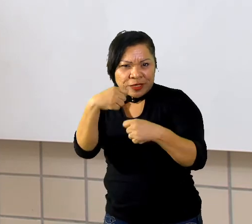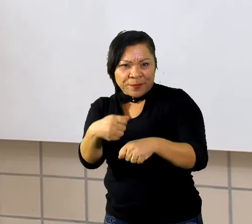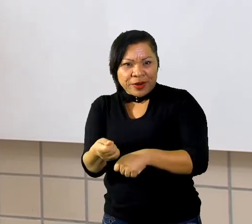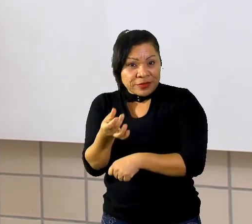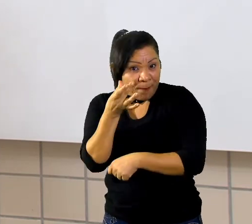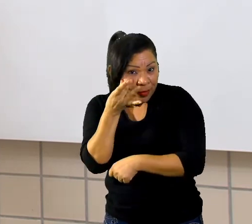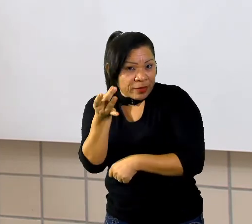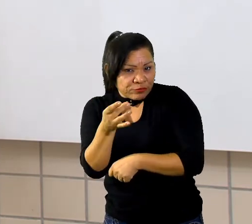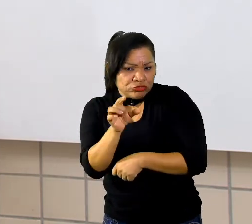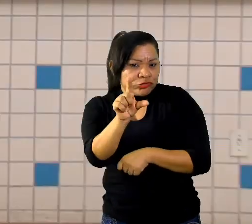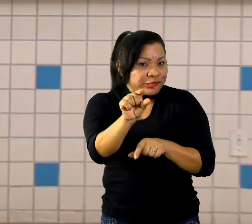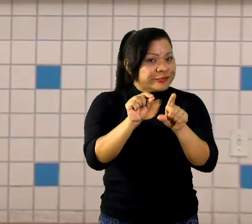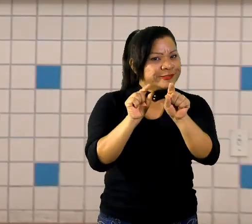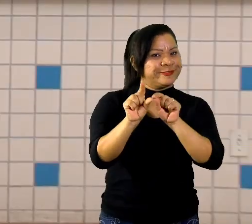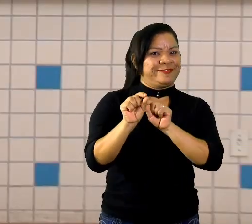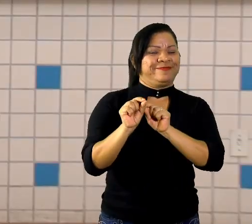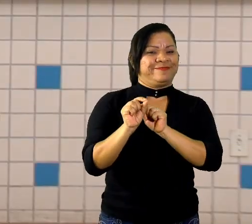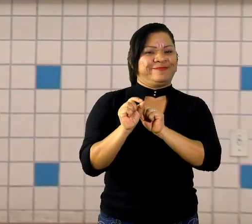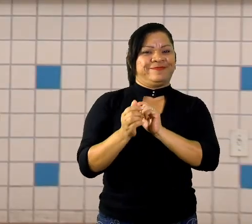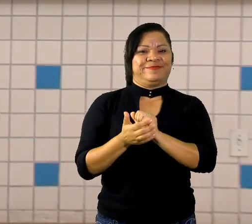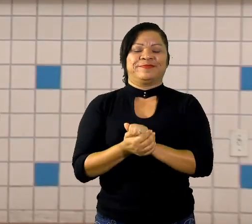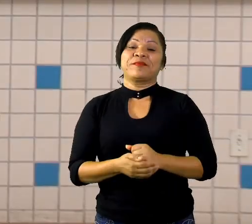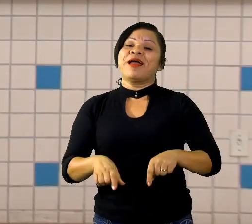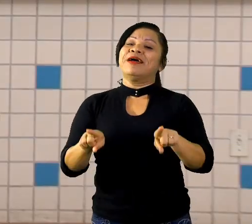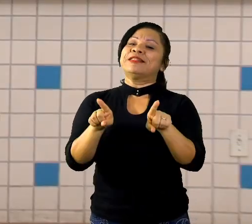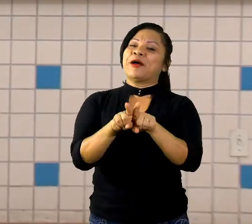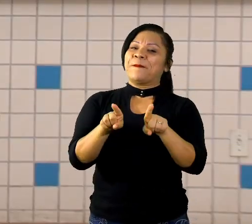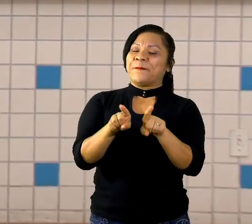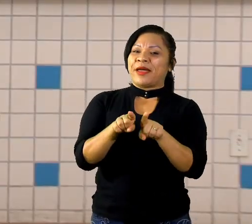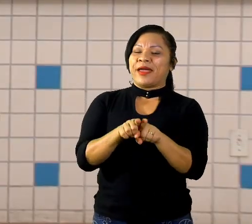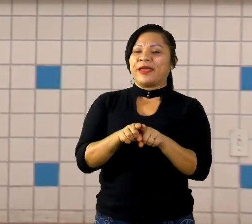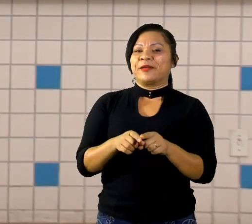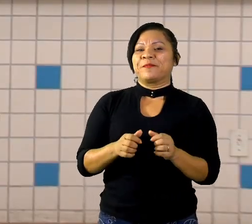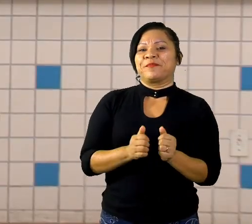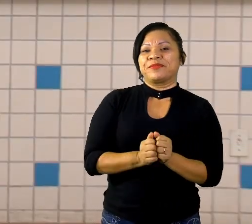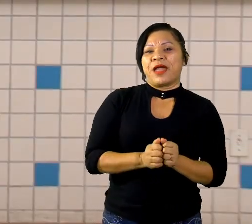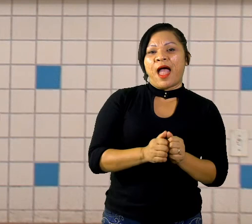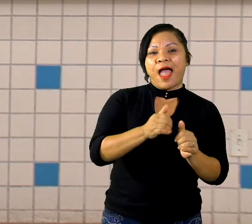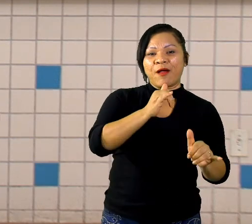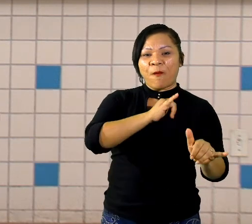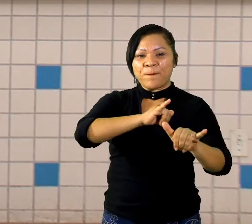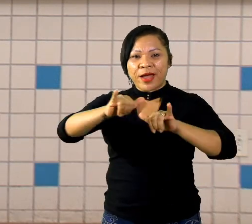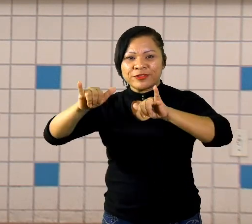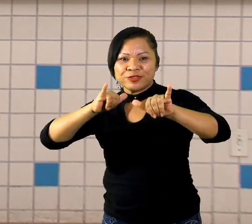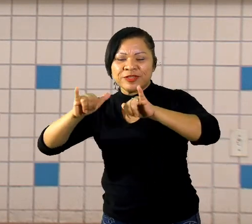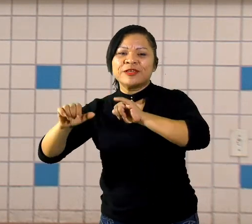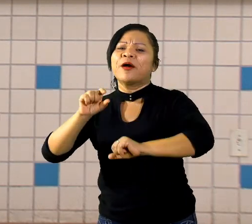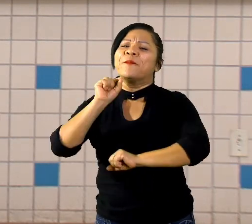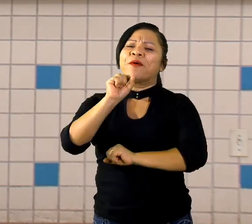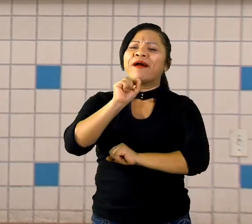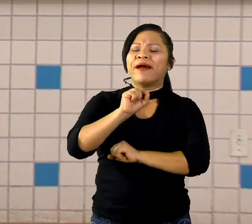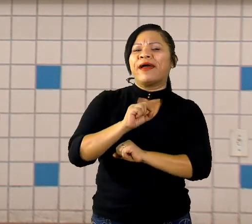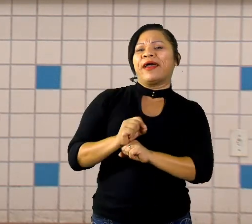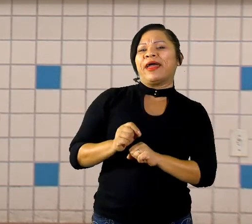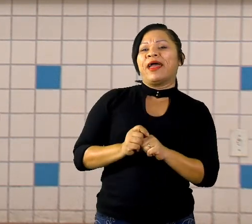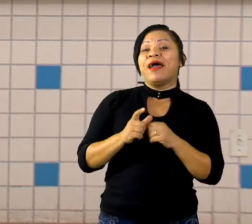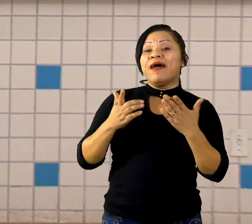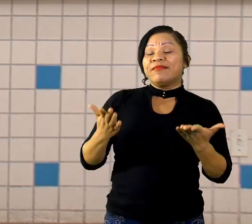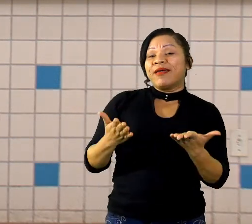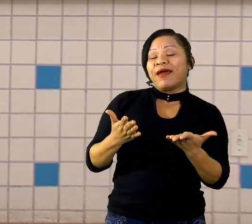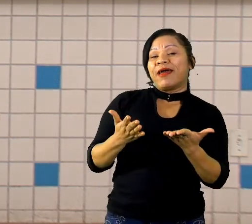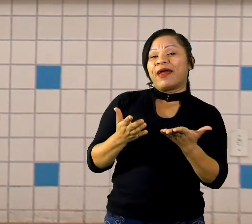escolhas. Também compartilhamos um pouco a respeito do surgimento do nosso estado, da divisão do nosso